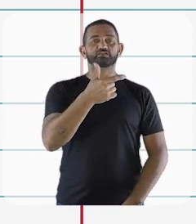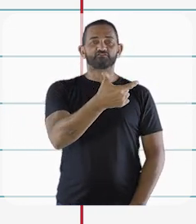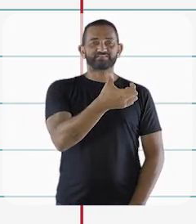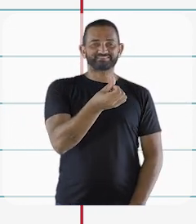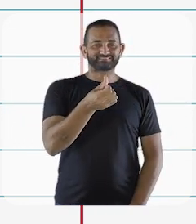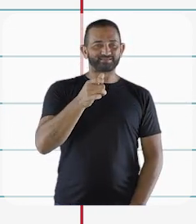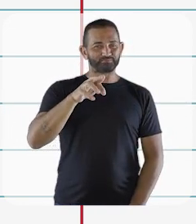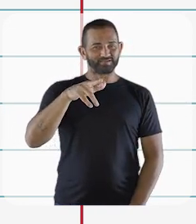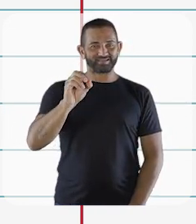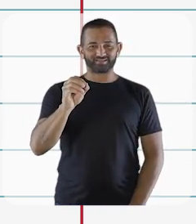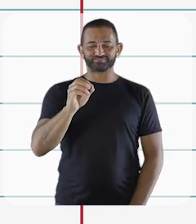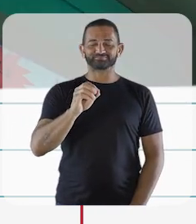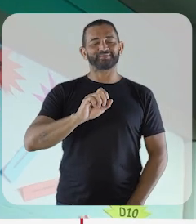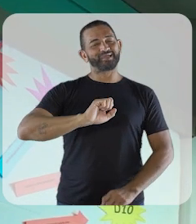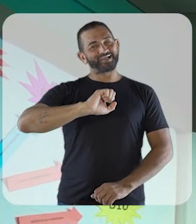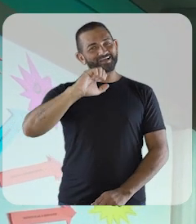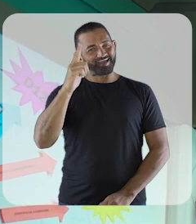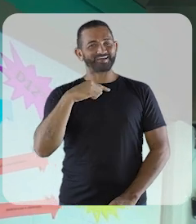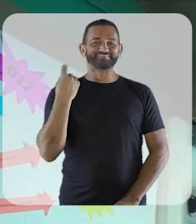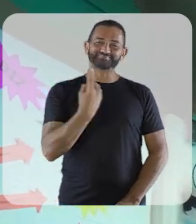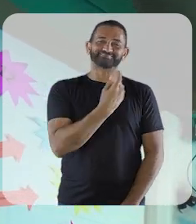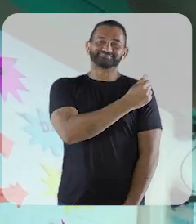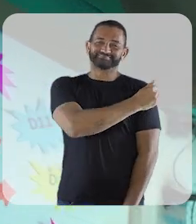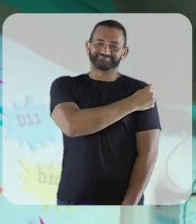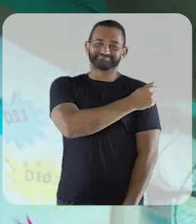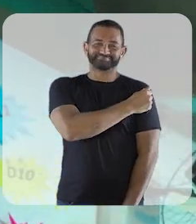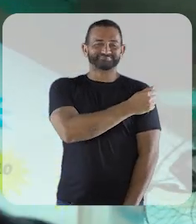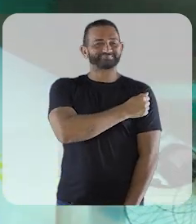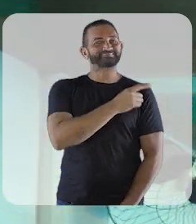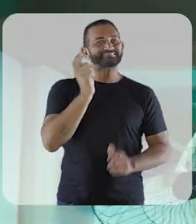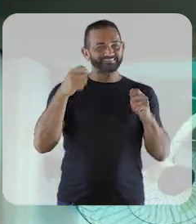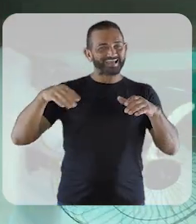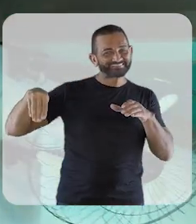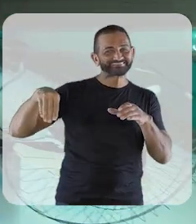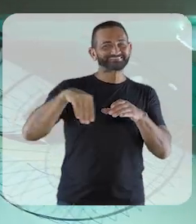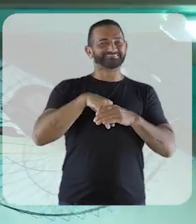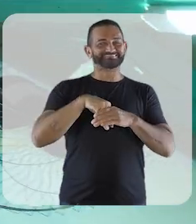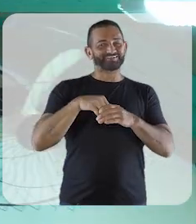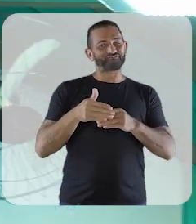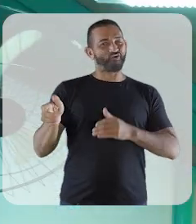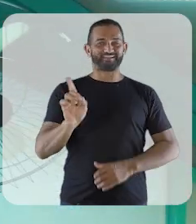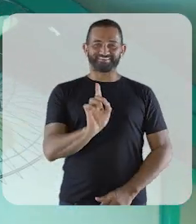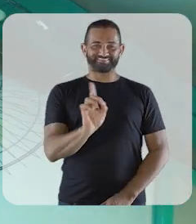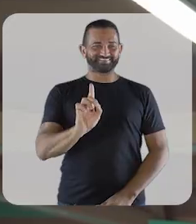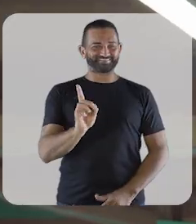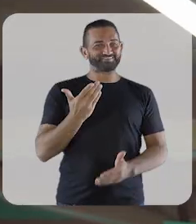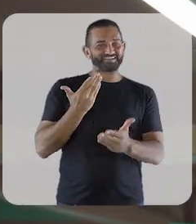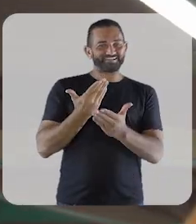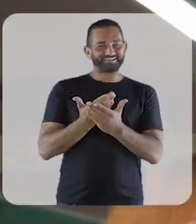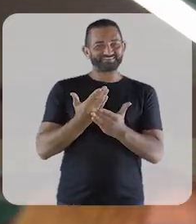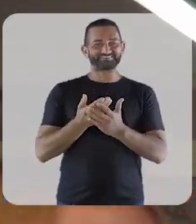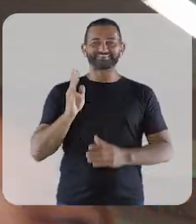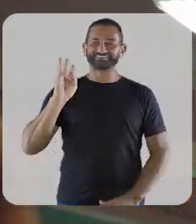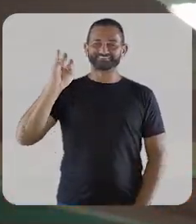dia 26 de março. É claro que nossos alunos não poderiam ficar de fora.